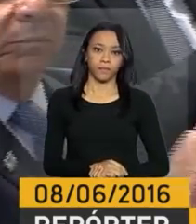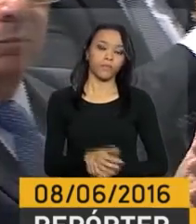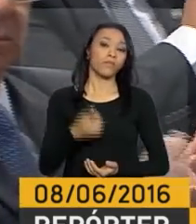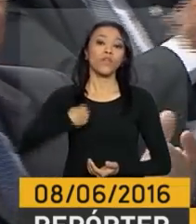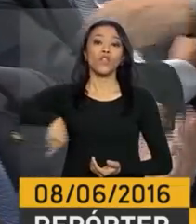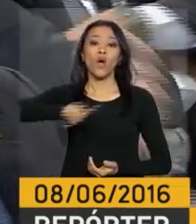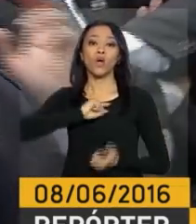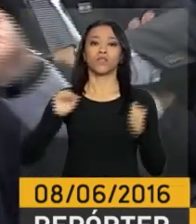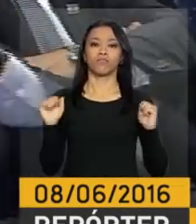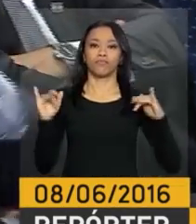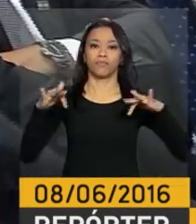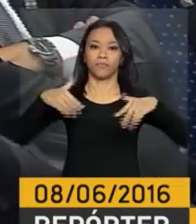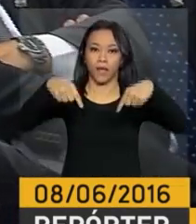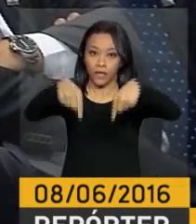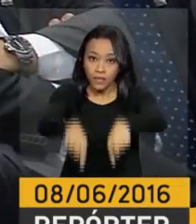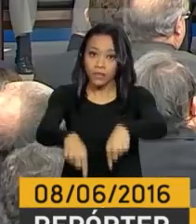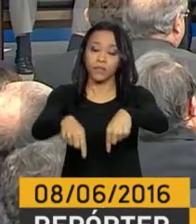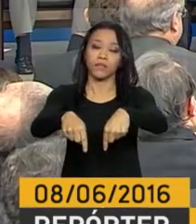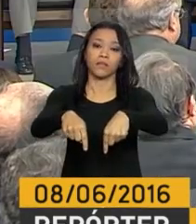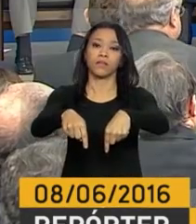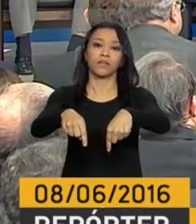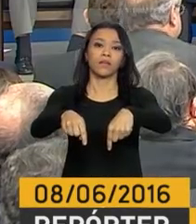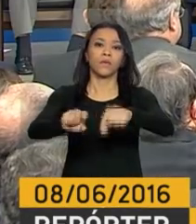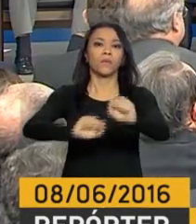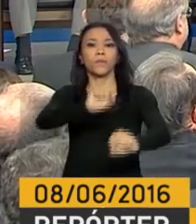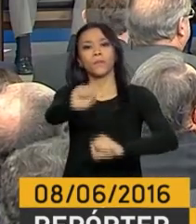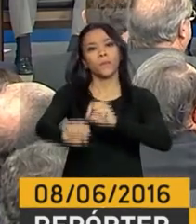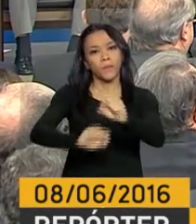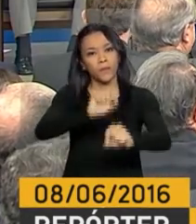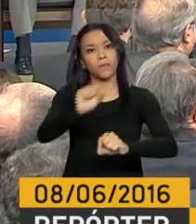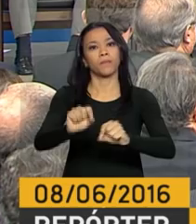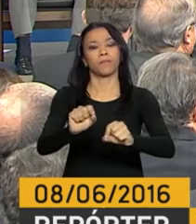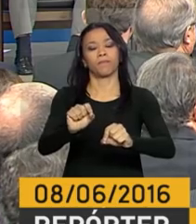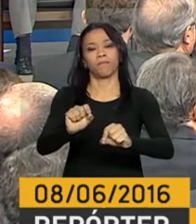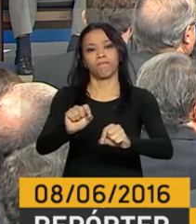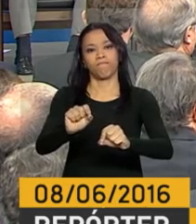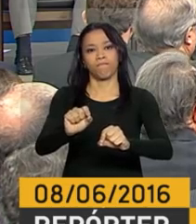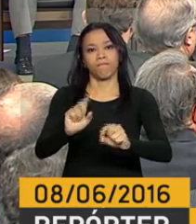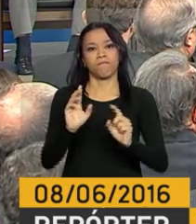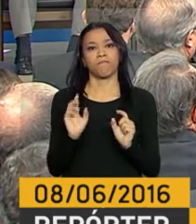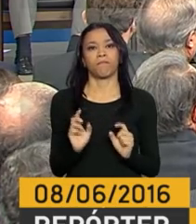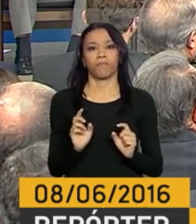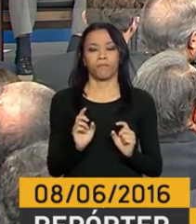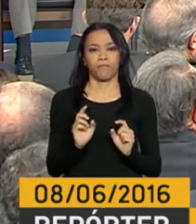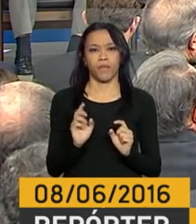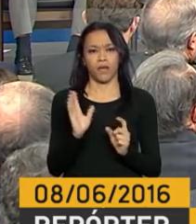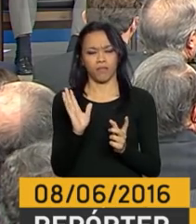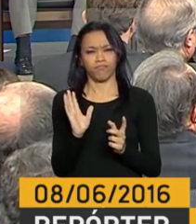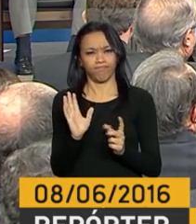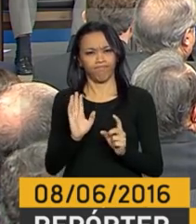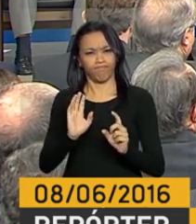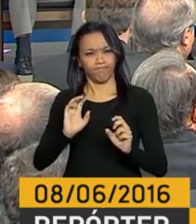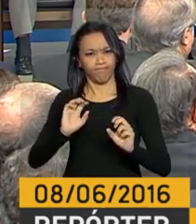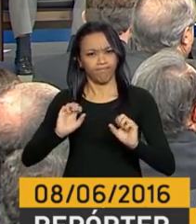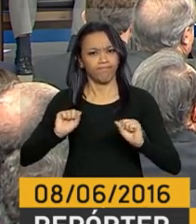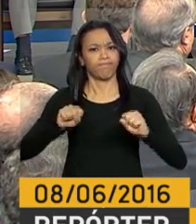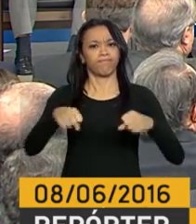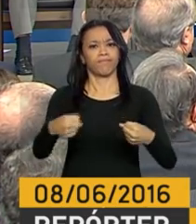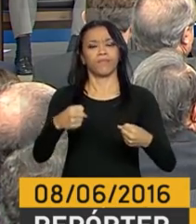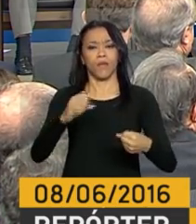nós viemos aqui para reiterar a crença e o amor que nós temos pelo